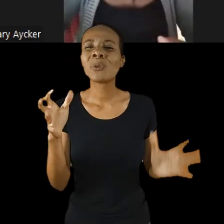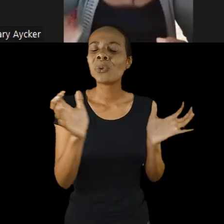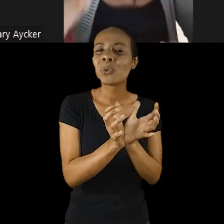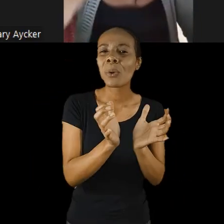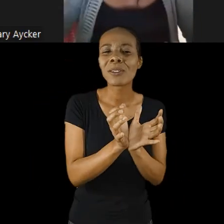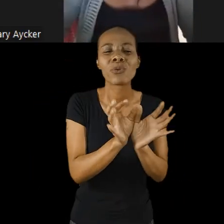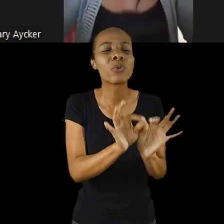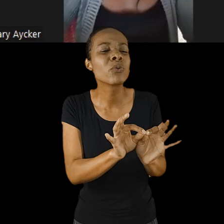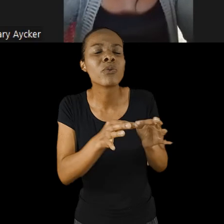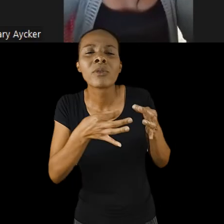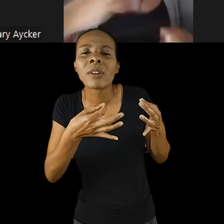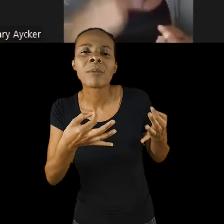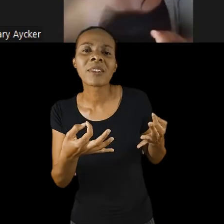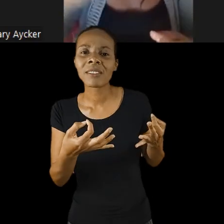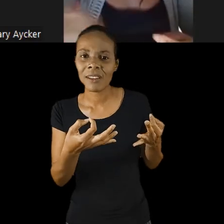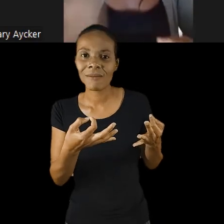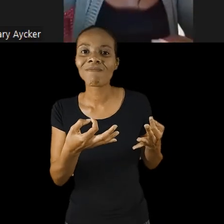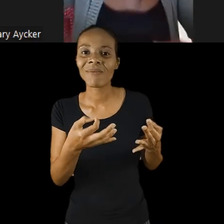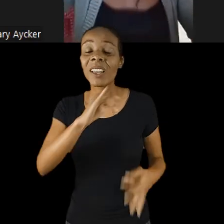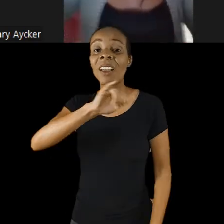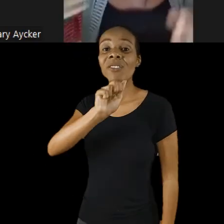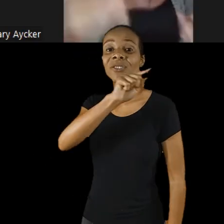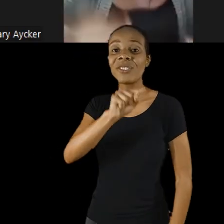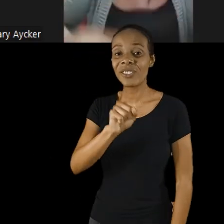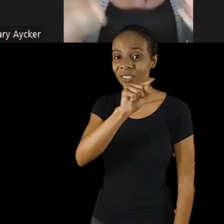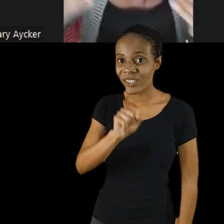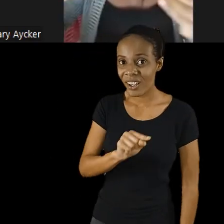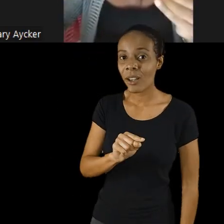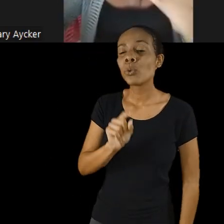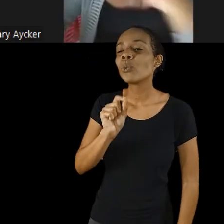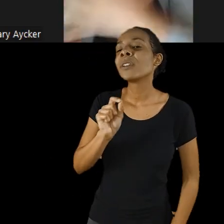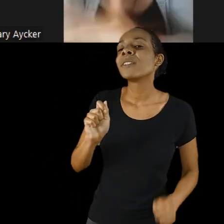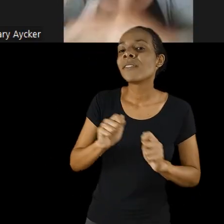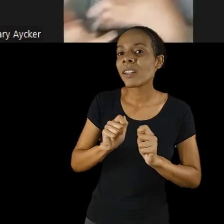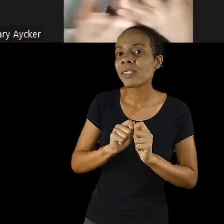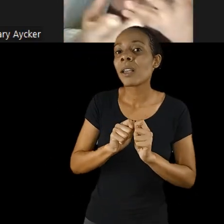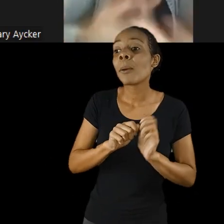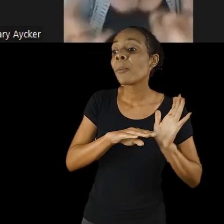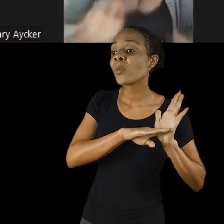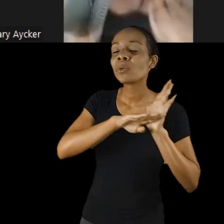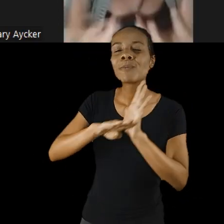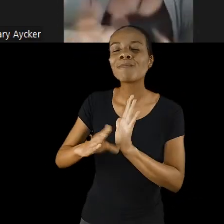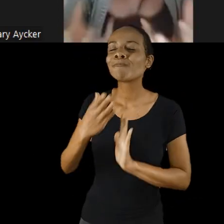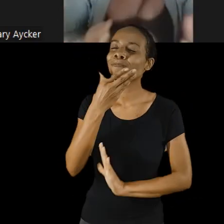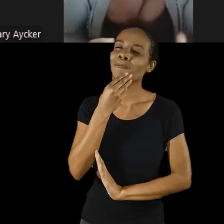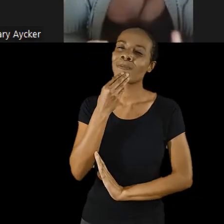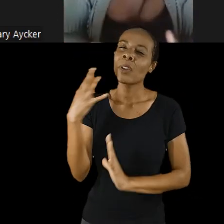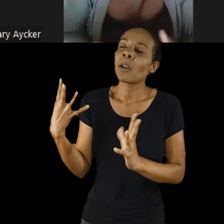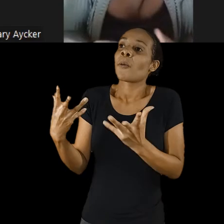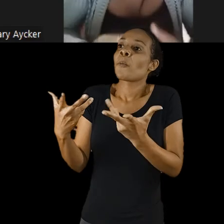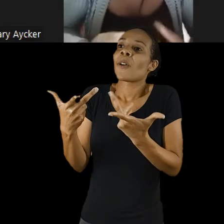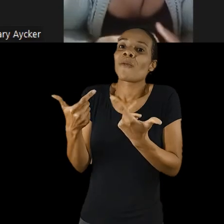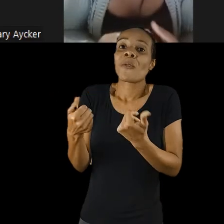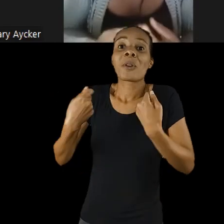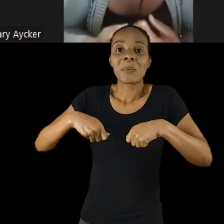Jazz, o que fazer para se ajudar e ajudar, né? Aquele menino tão maravilhoso que precisava daquele momento